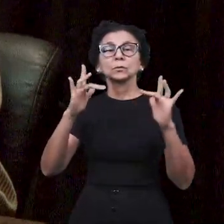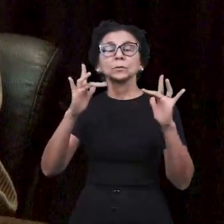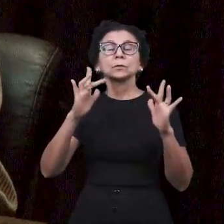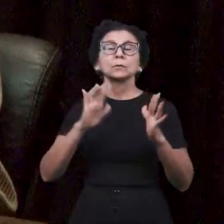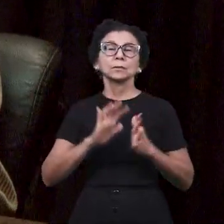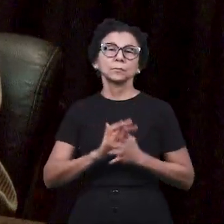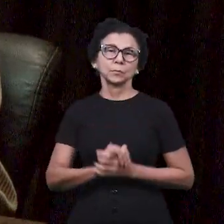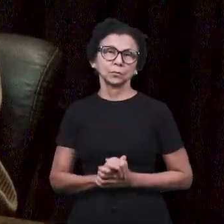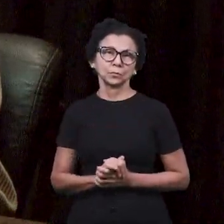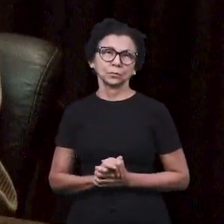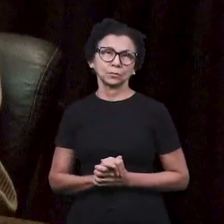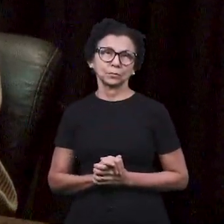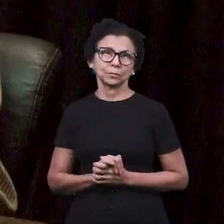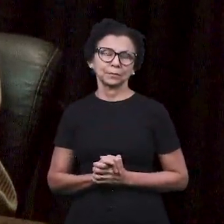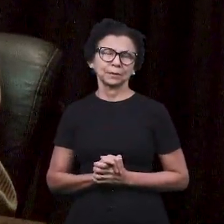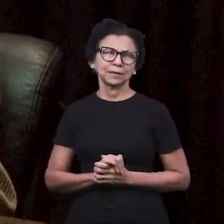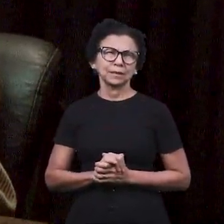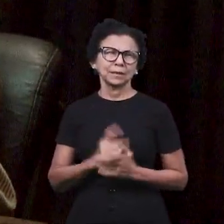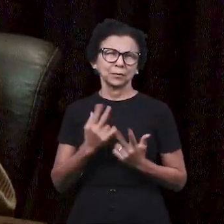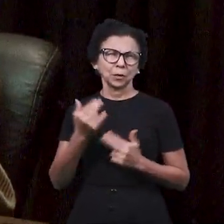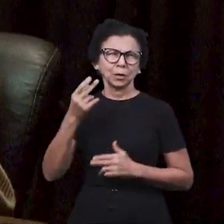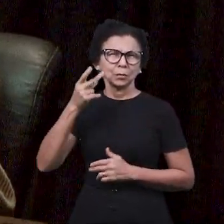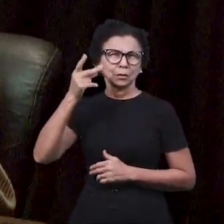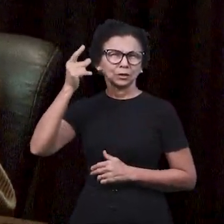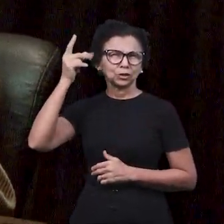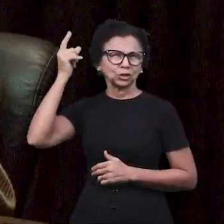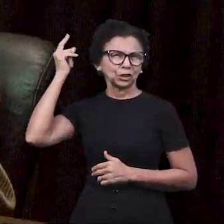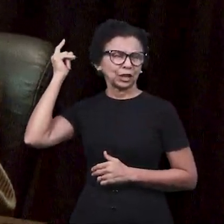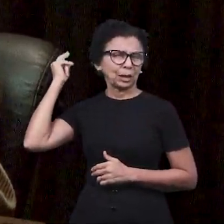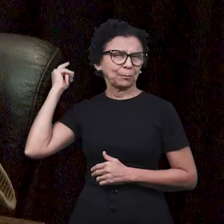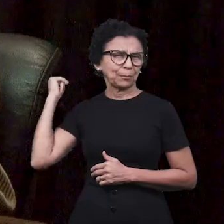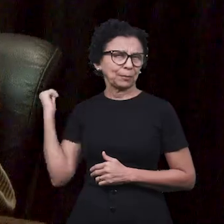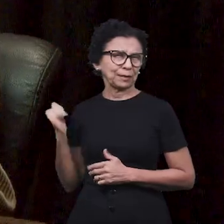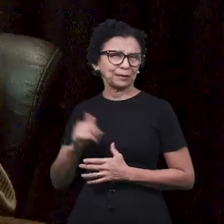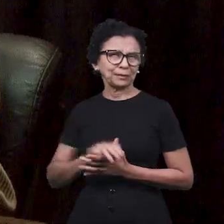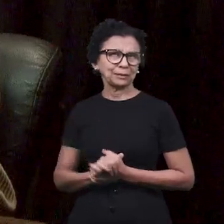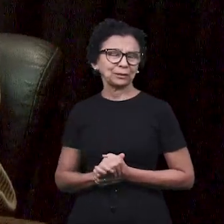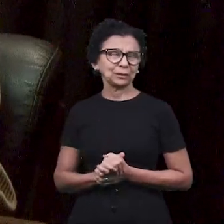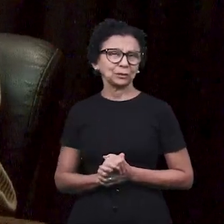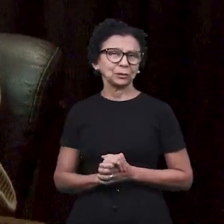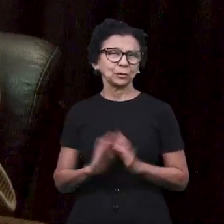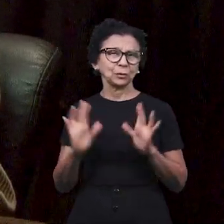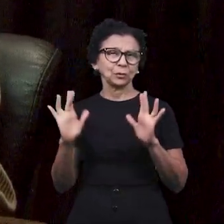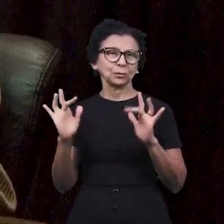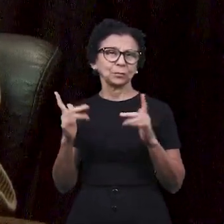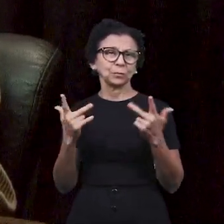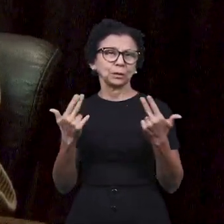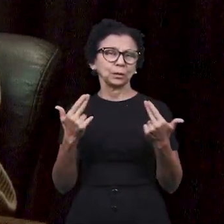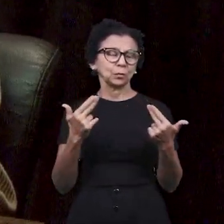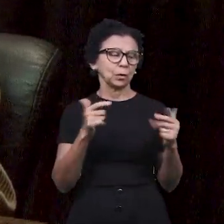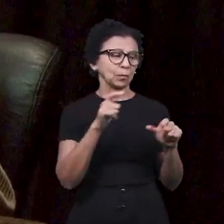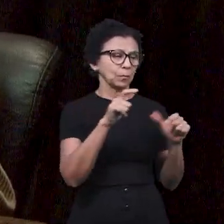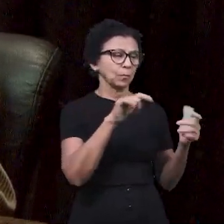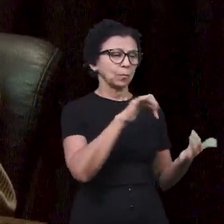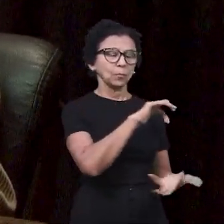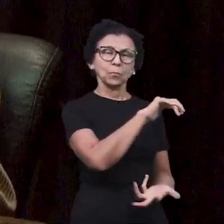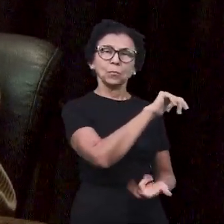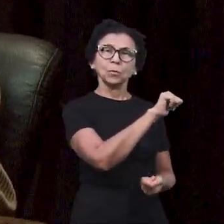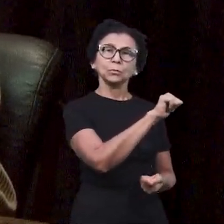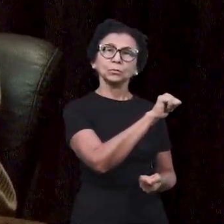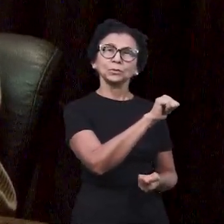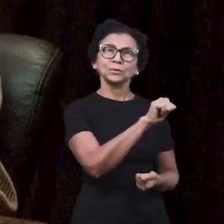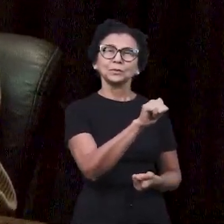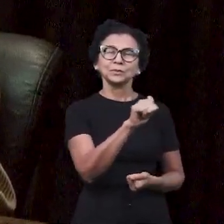obra é como o namoro de antigamente ou como o namoro no mundo? Era aquela